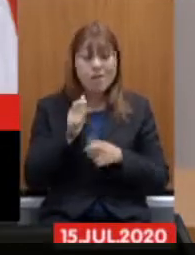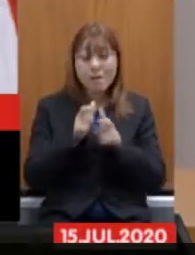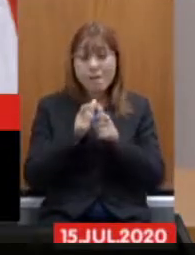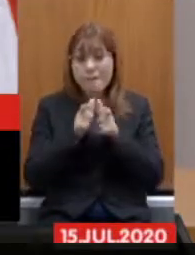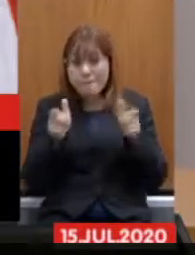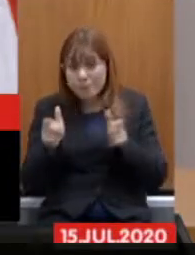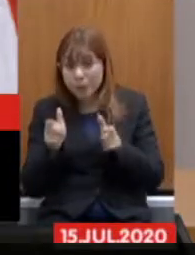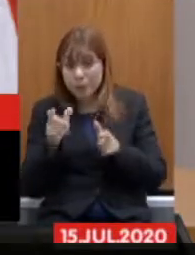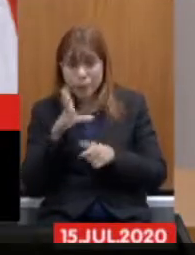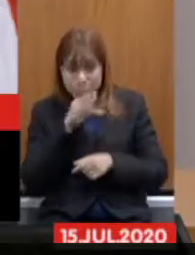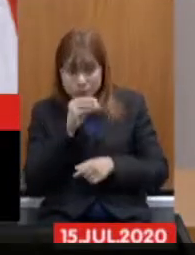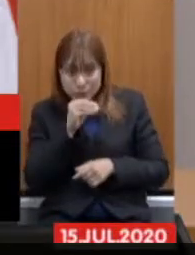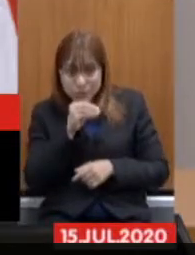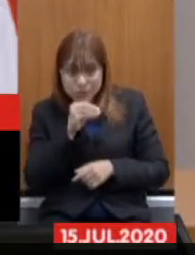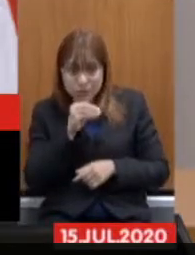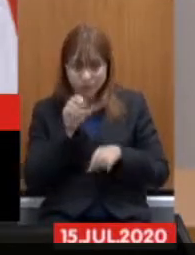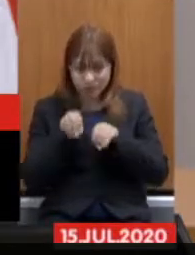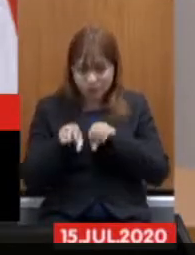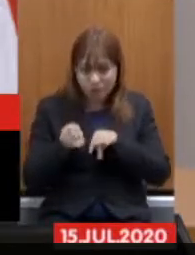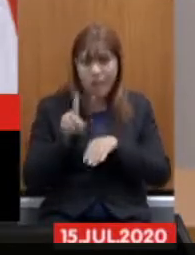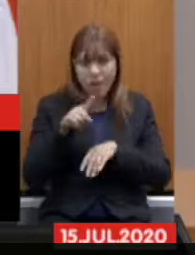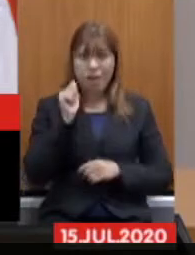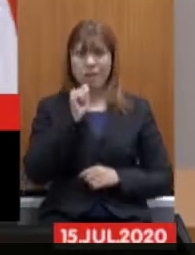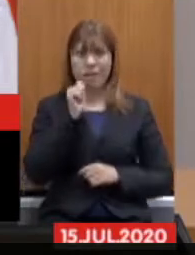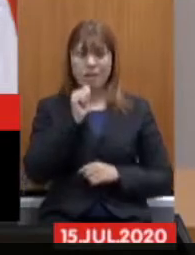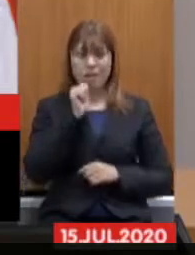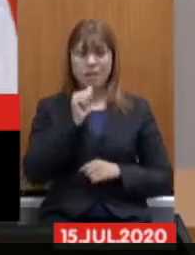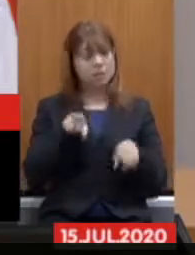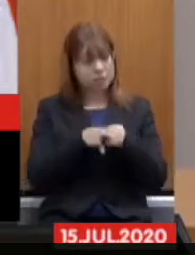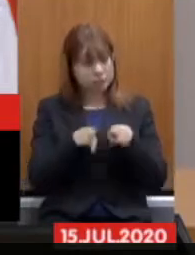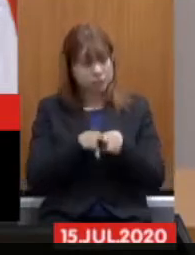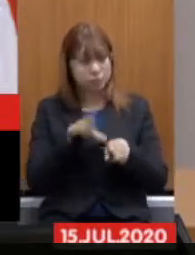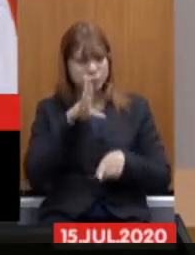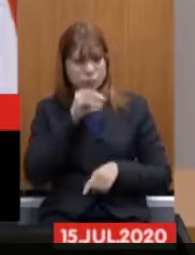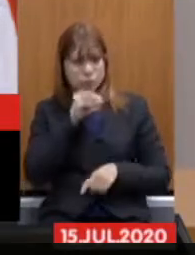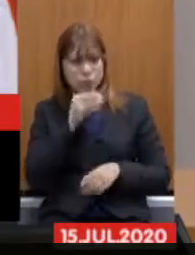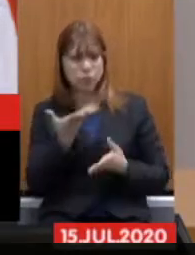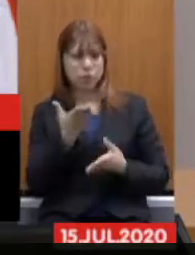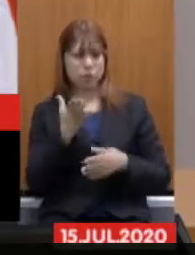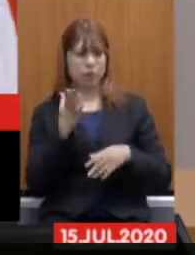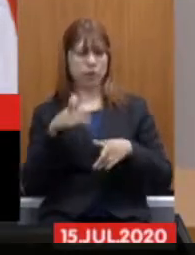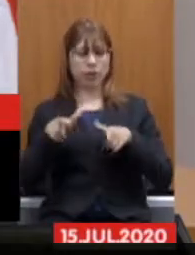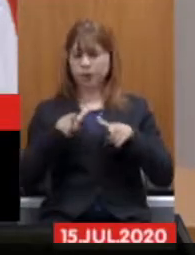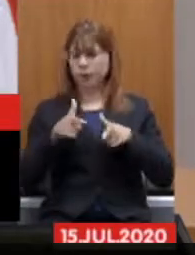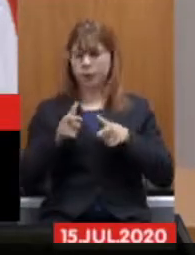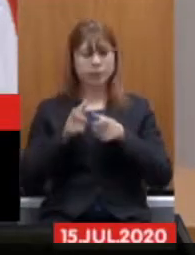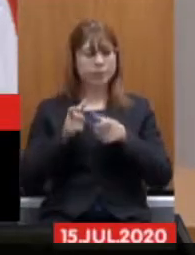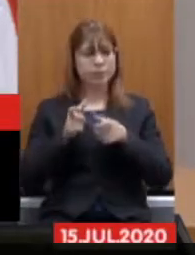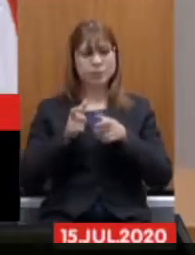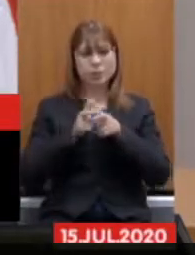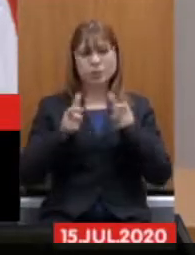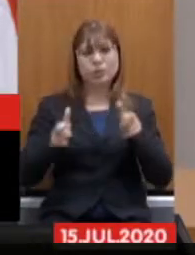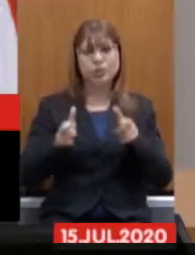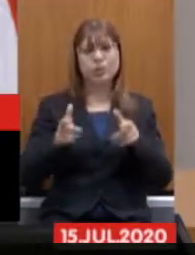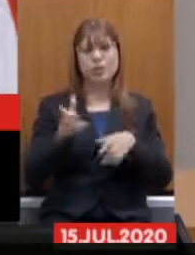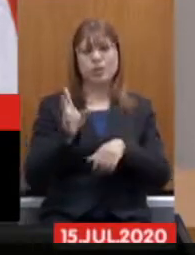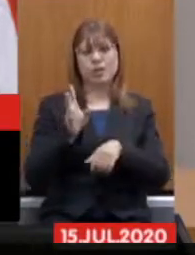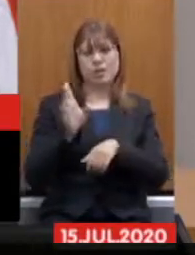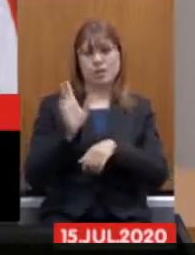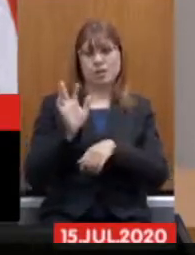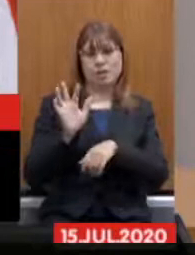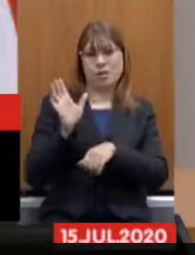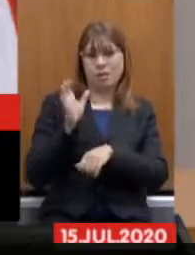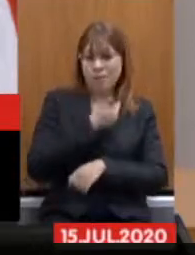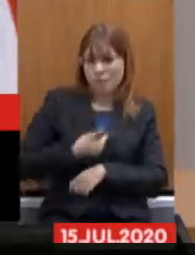das trabalhadoras são a maioria do serviço público estadual e nossa chefe amos